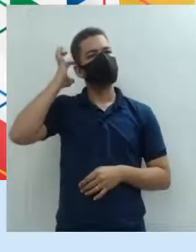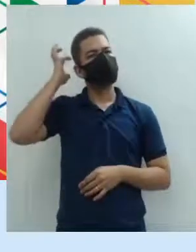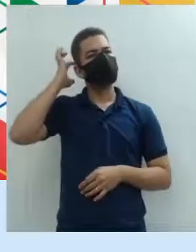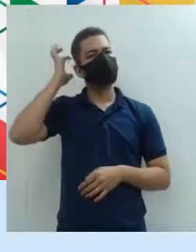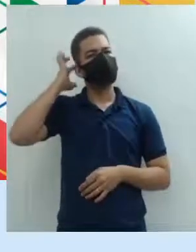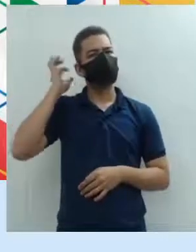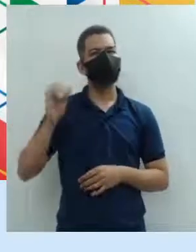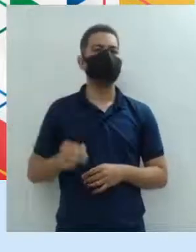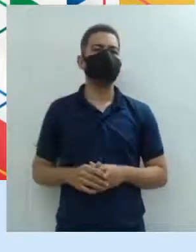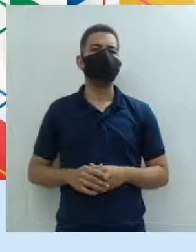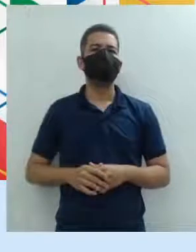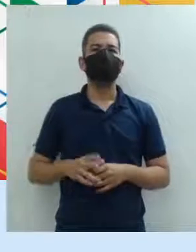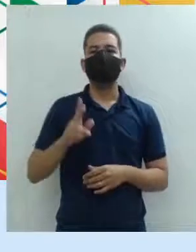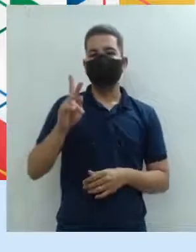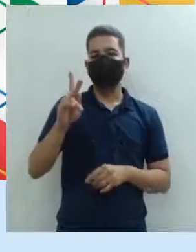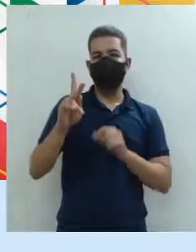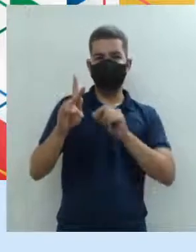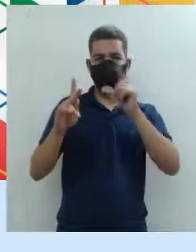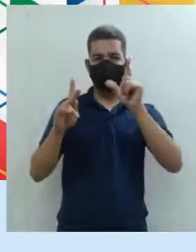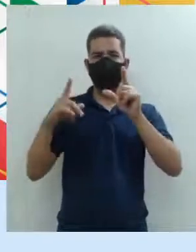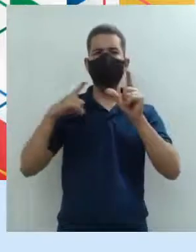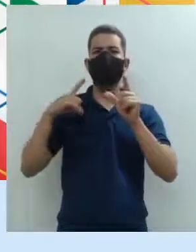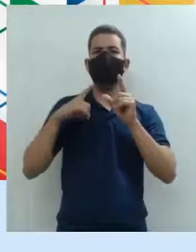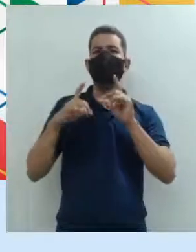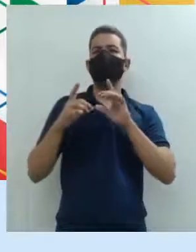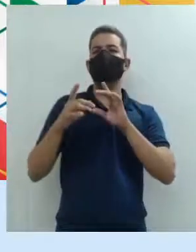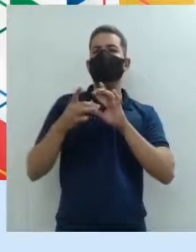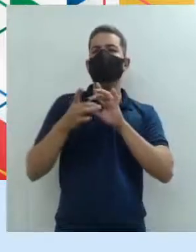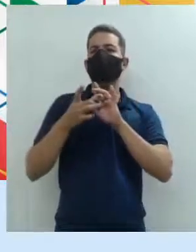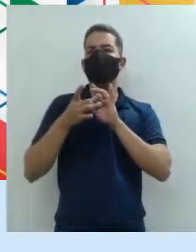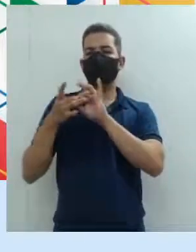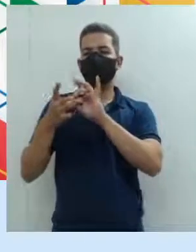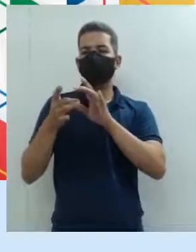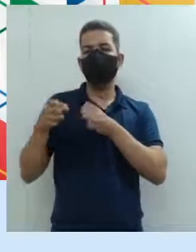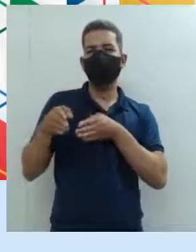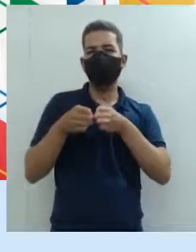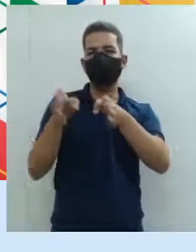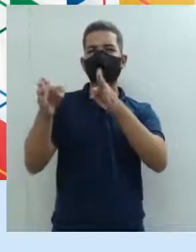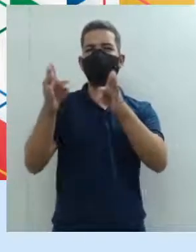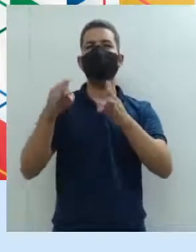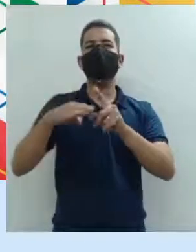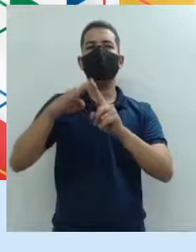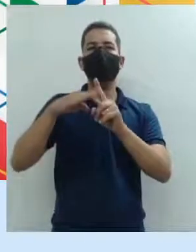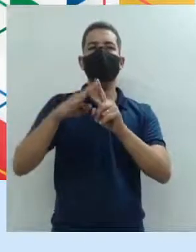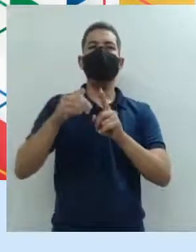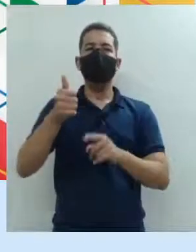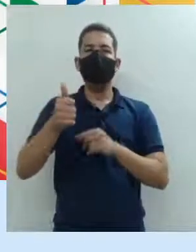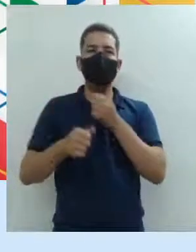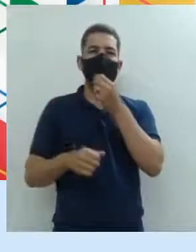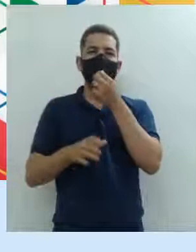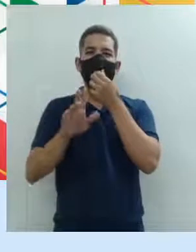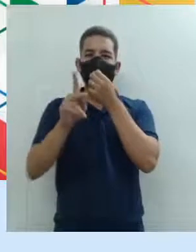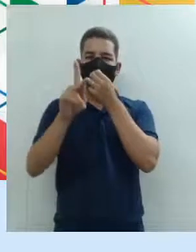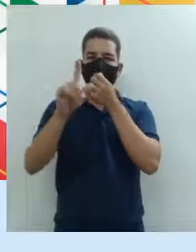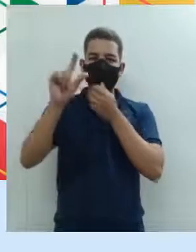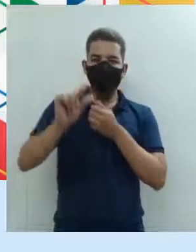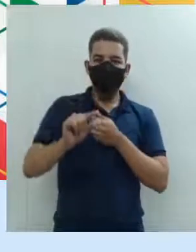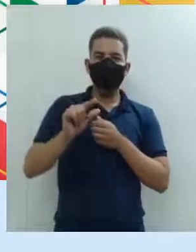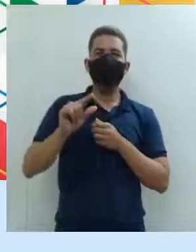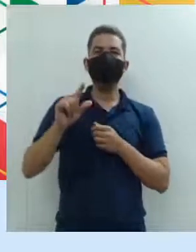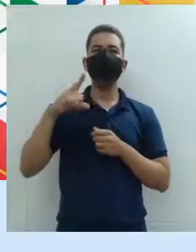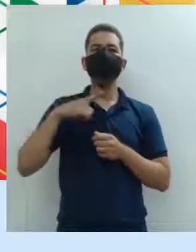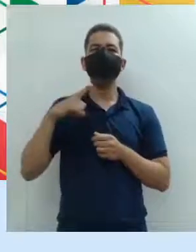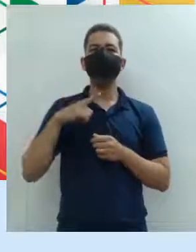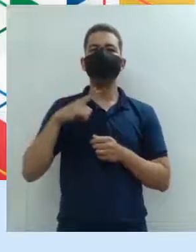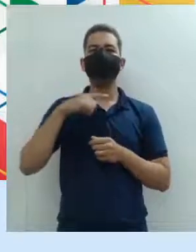tenho um K alto, eu tenho bons condutores térmicos. Quando eu tenho um K não tão bom assim, um K baixo, eu tenho os